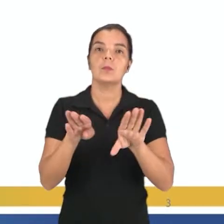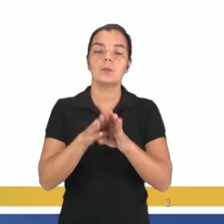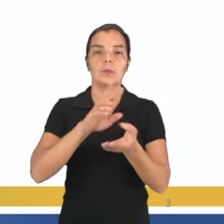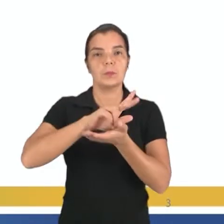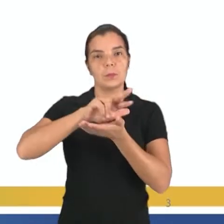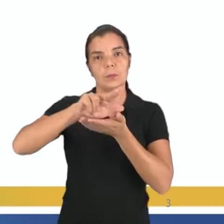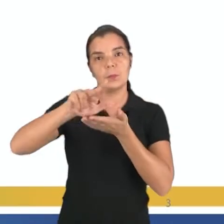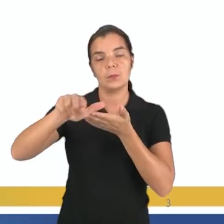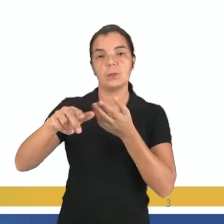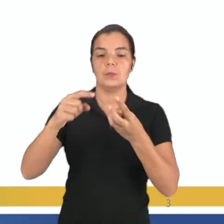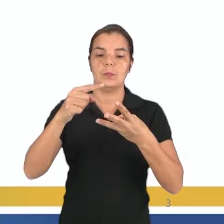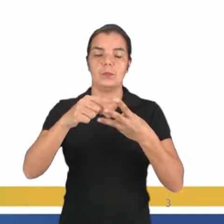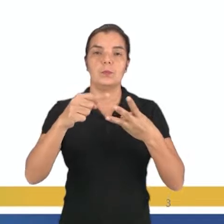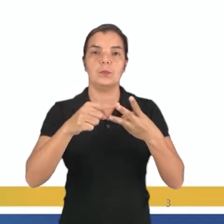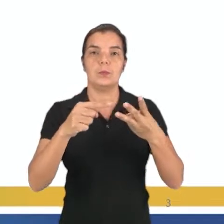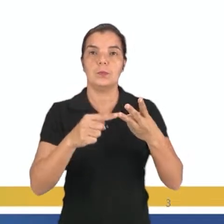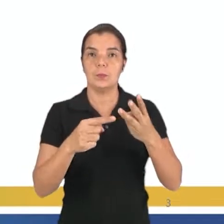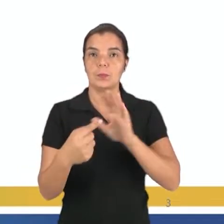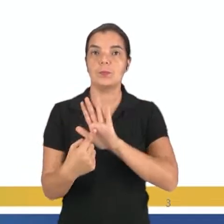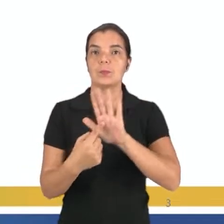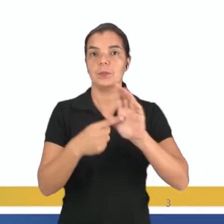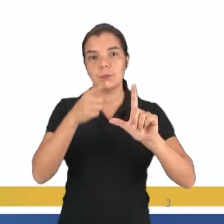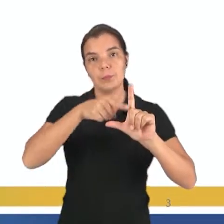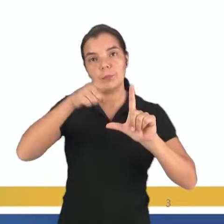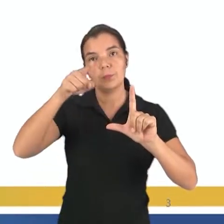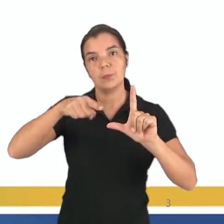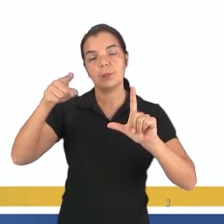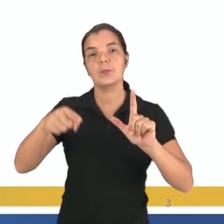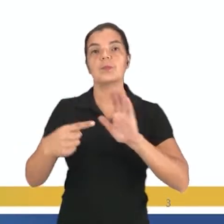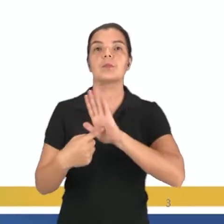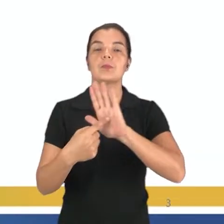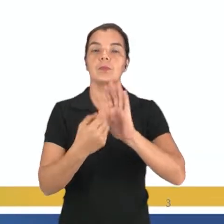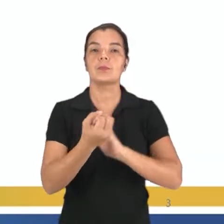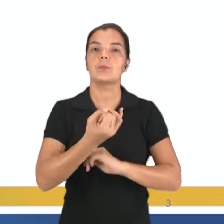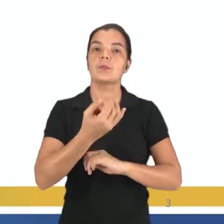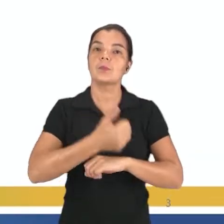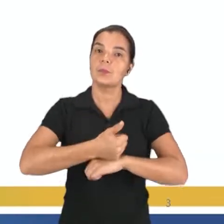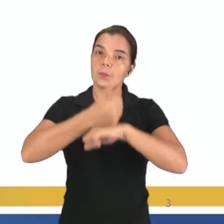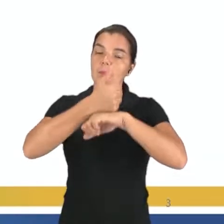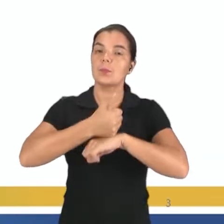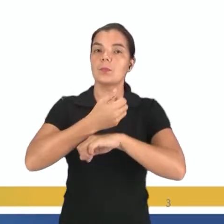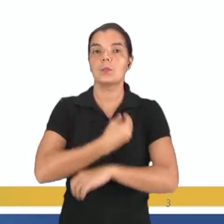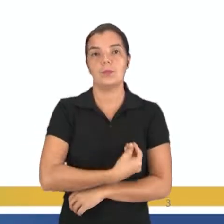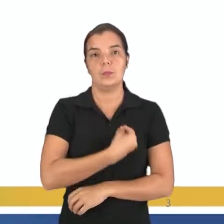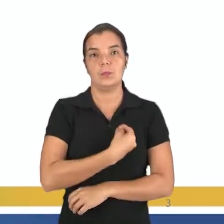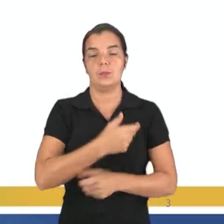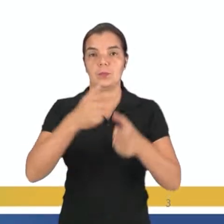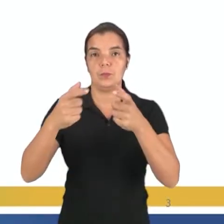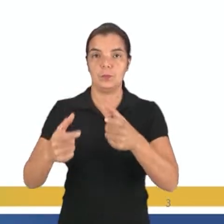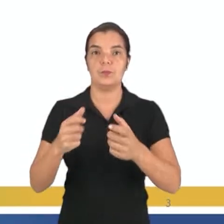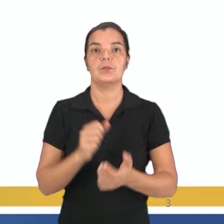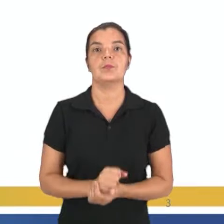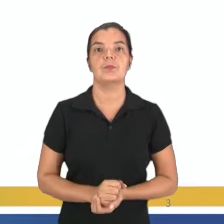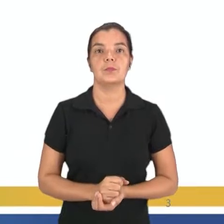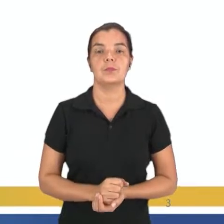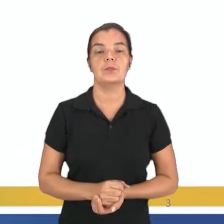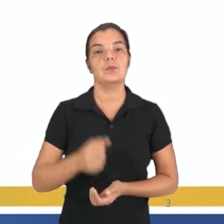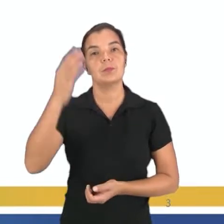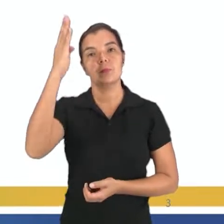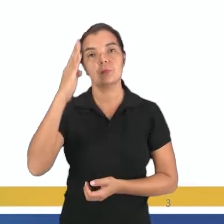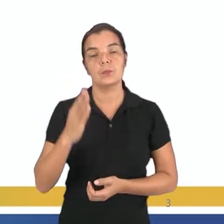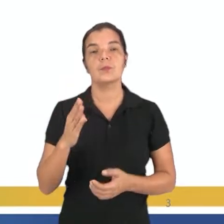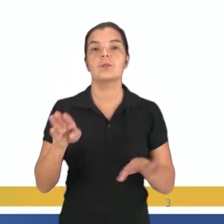de vários, ou melhor, de 3 indicadores que revelam a qualidade de vida de um lugar. Estamos falando do